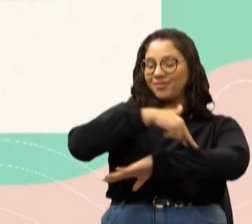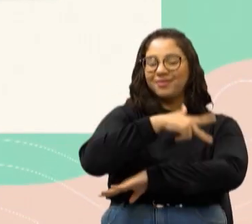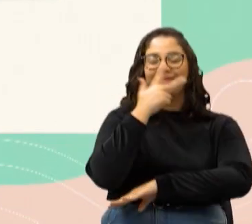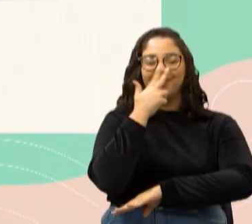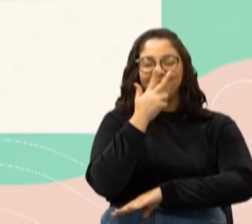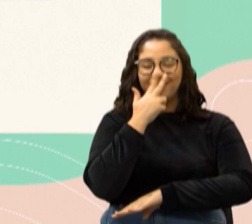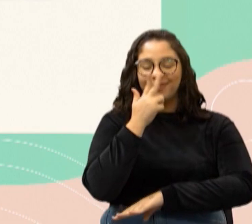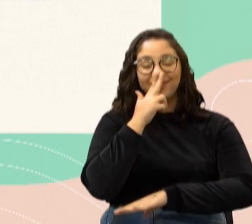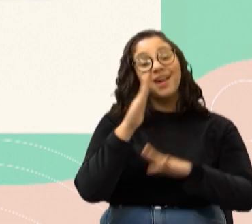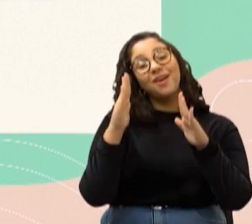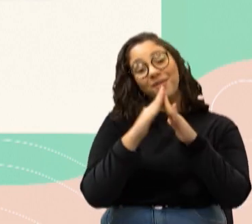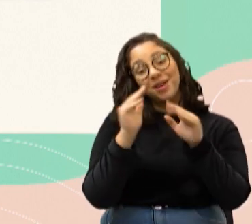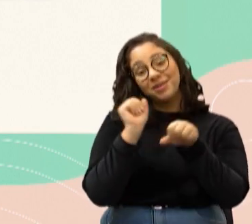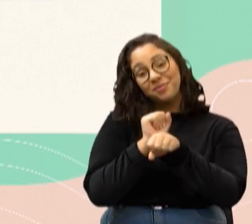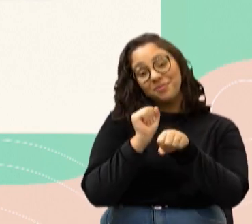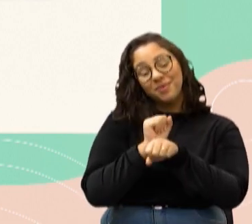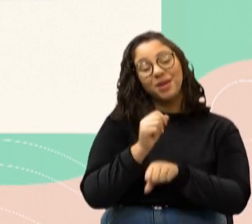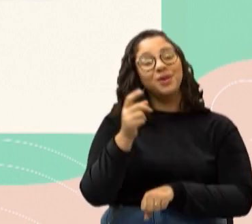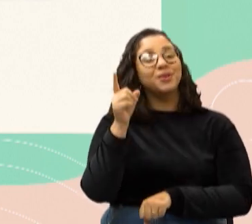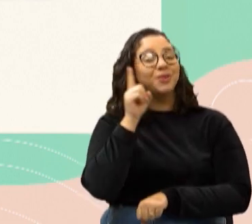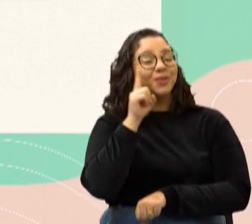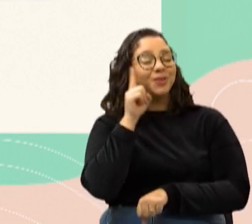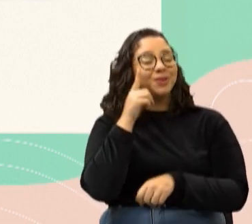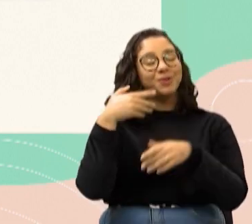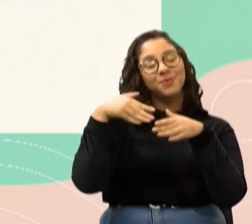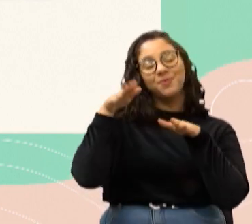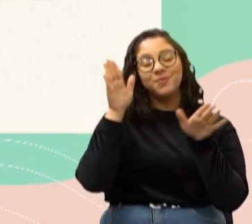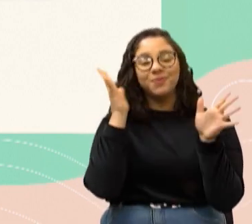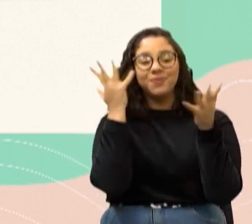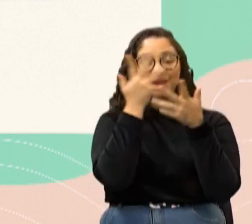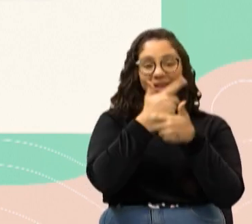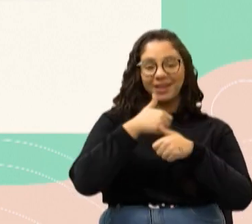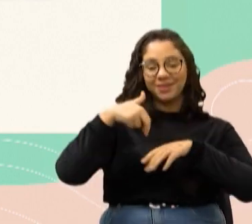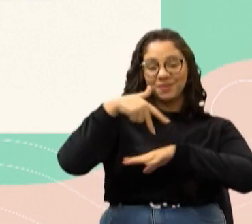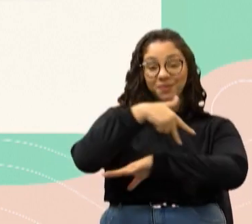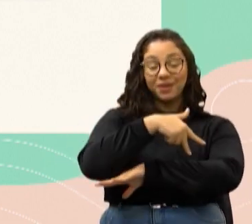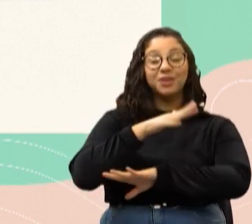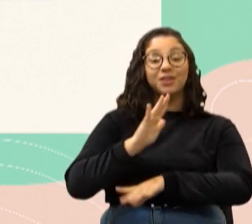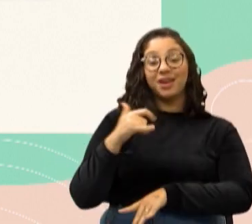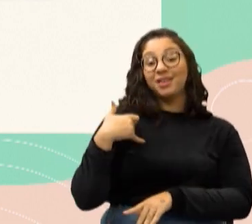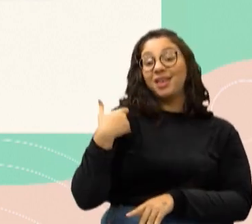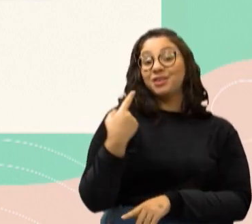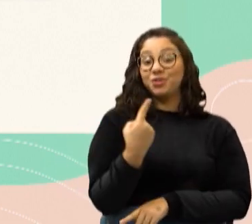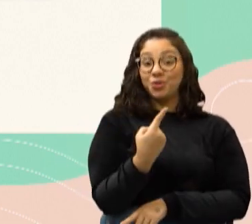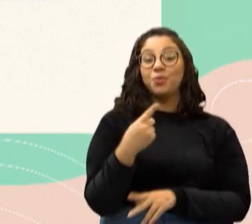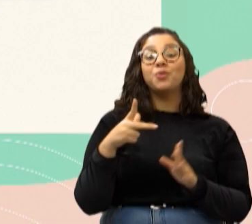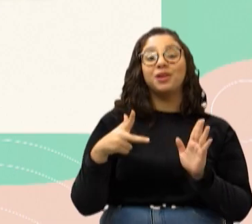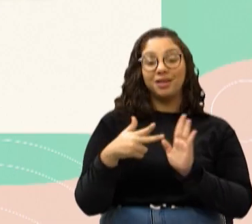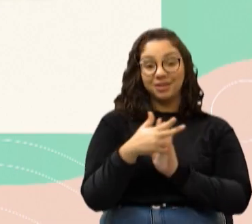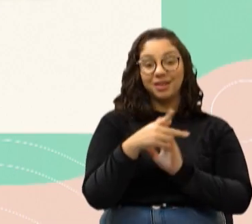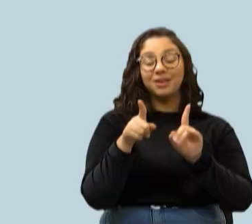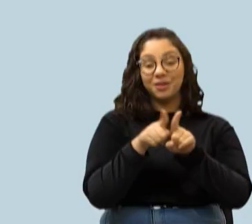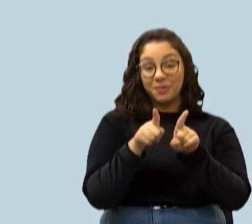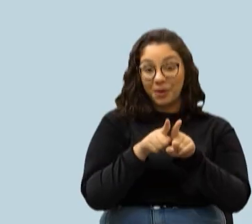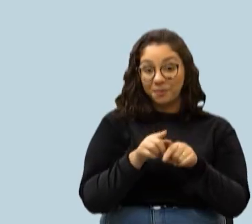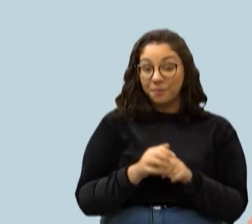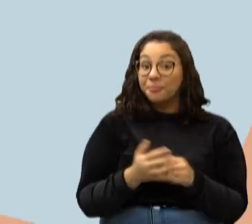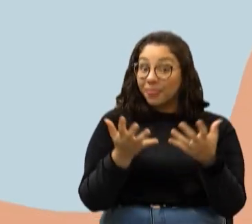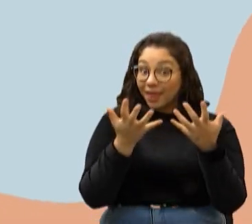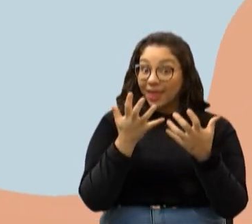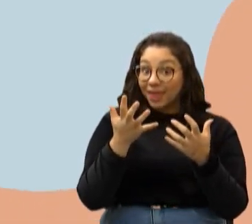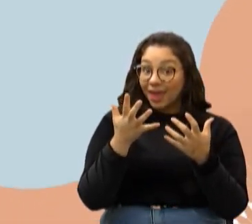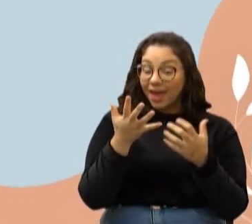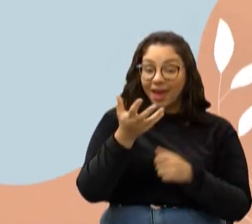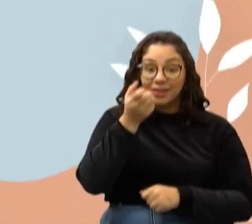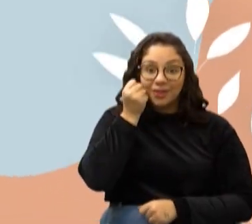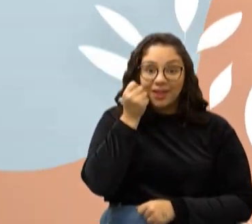modelo, está aguardando um lar para poder desfilar toda a sua beleza. Ela tem 1 ano e está castrada. Quer